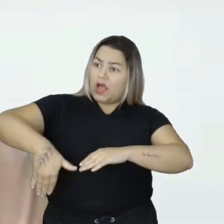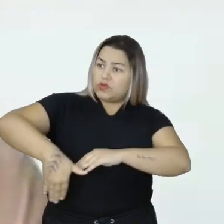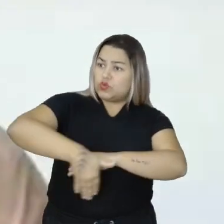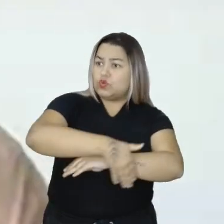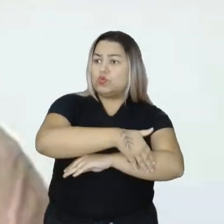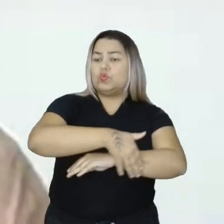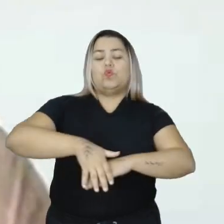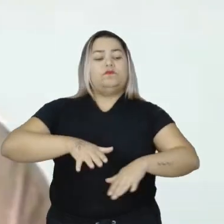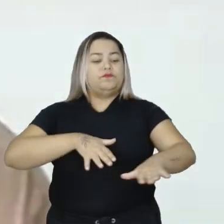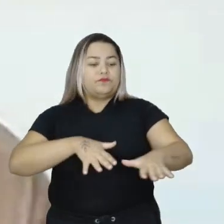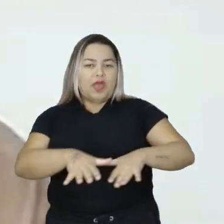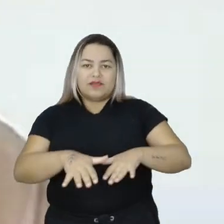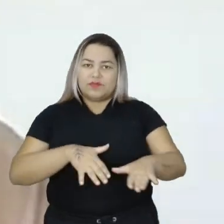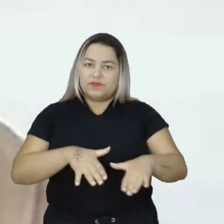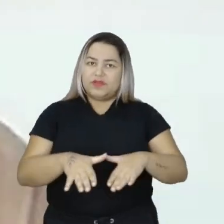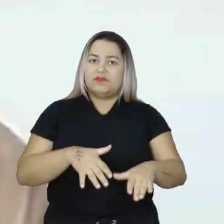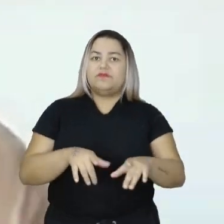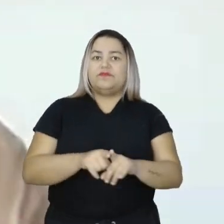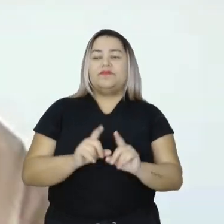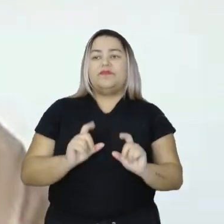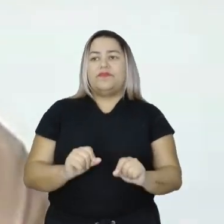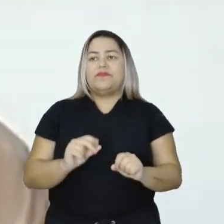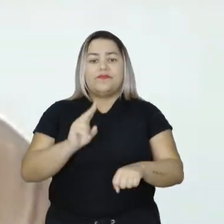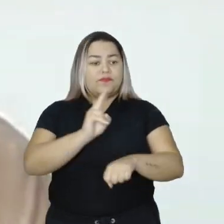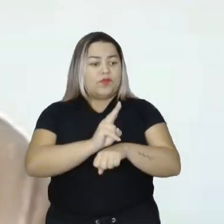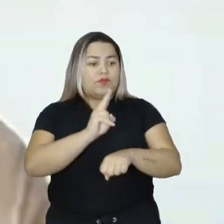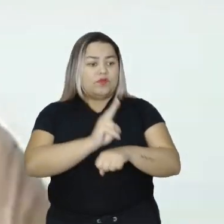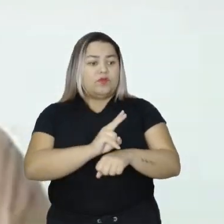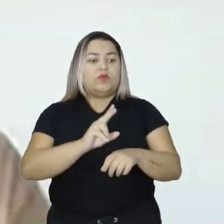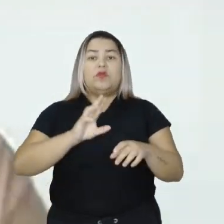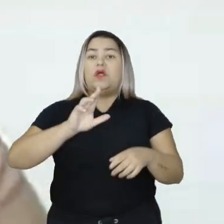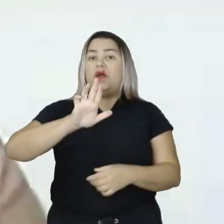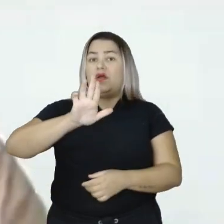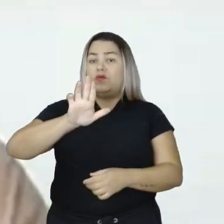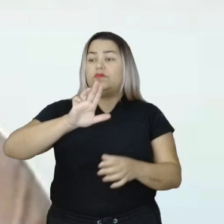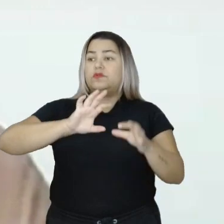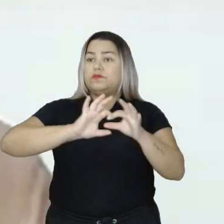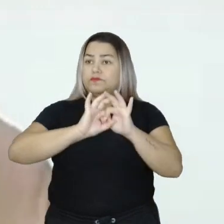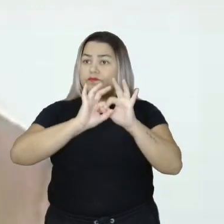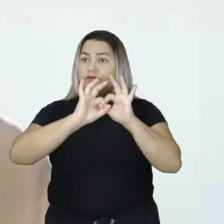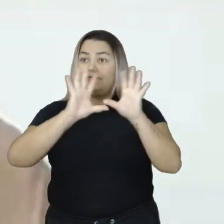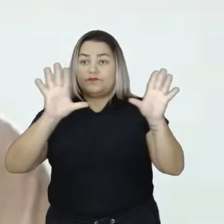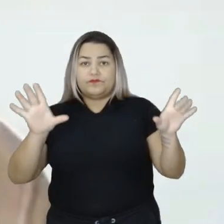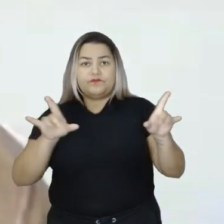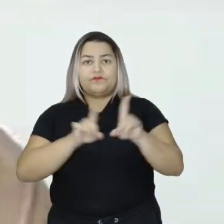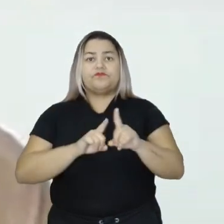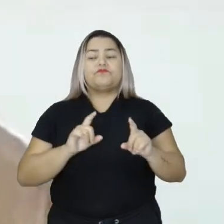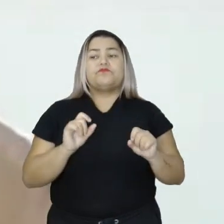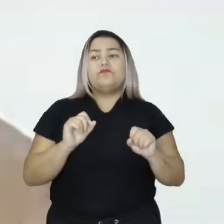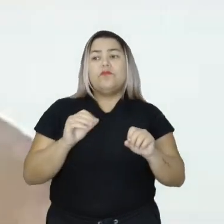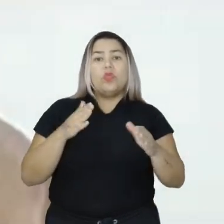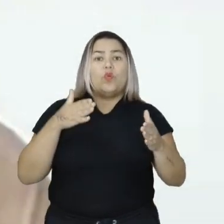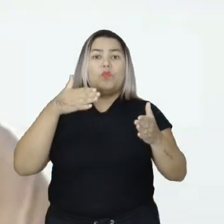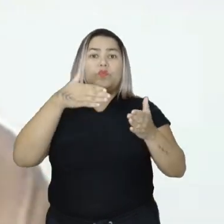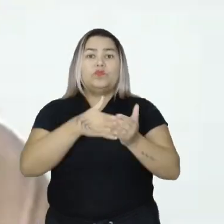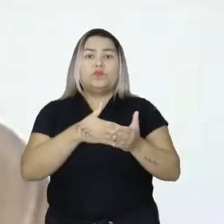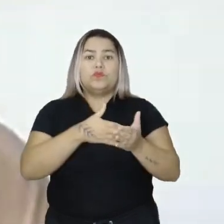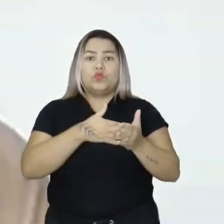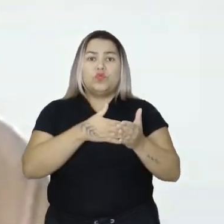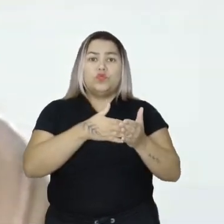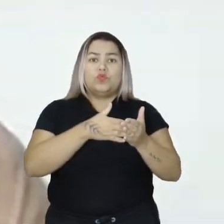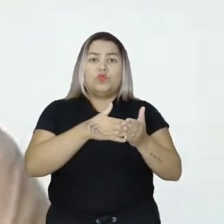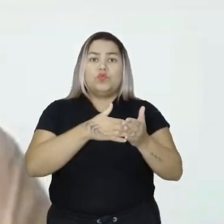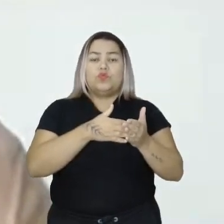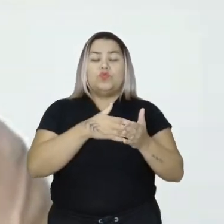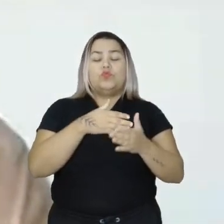nas mobilizações, na vigília Lula livre, pelo Lula livre. Foi esses grupos que impediu que o governo Temer ainda